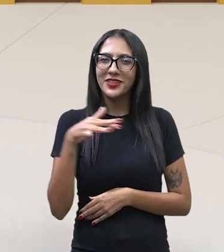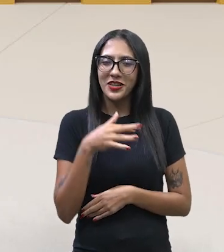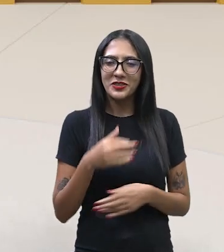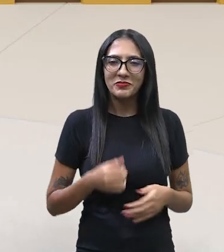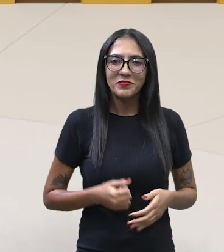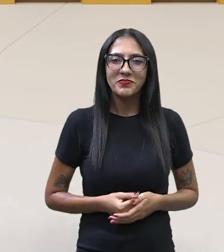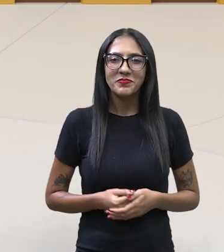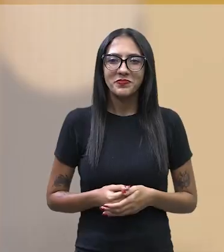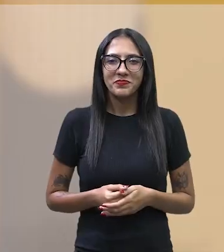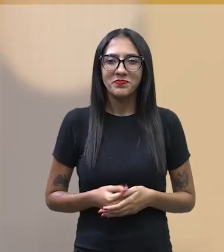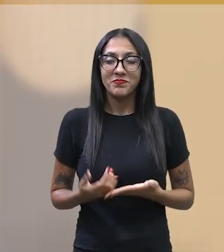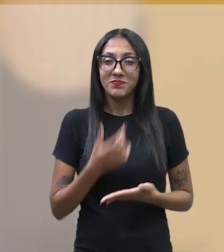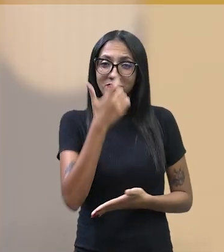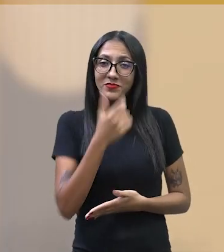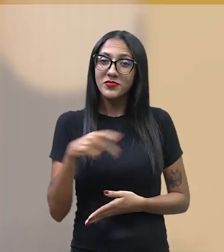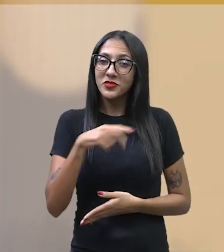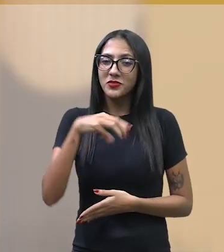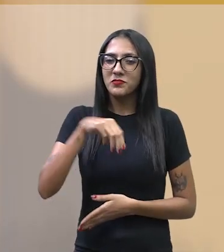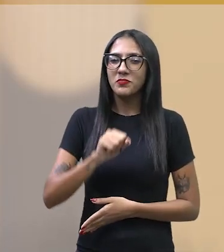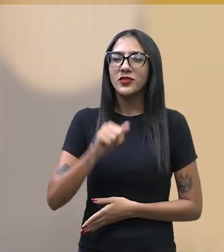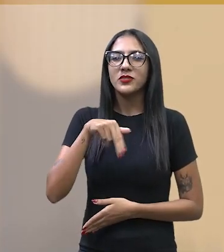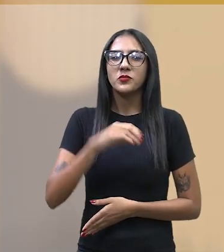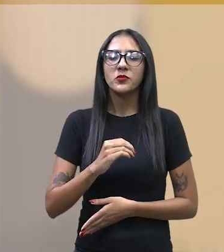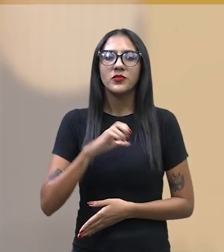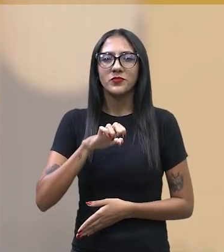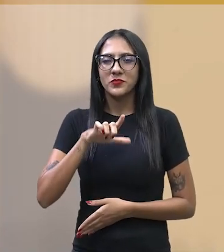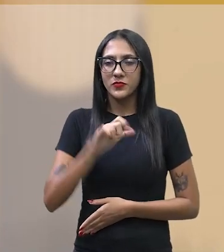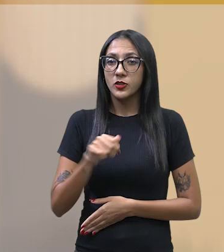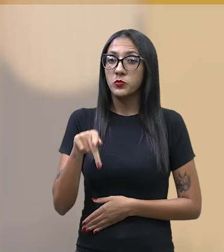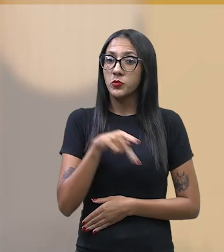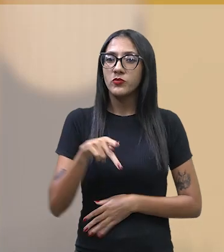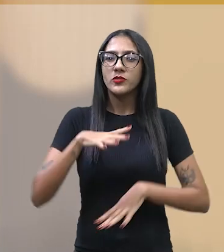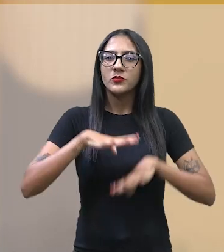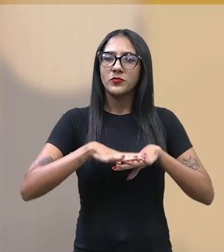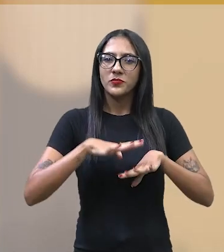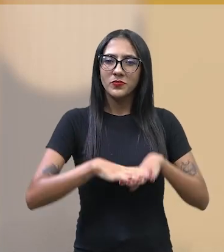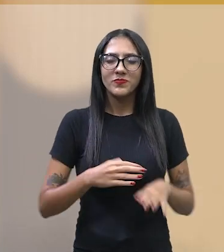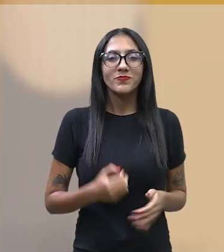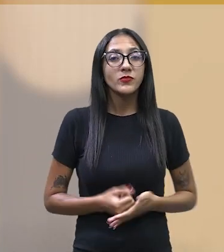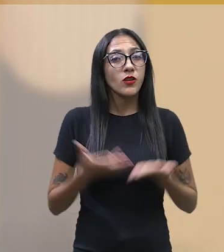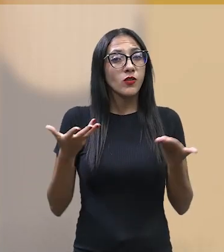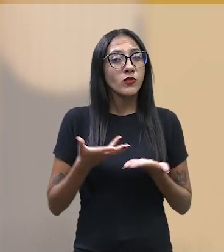Muito obrigada. Eu sou a professora Manuela Franco, de Matemática, e vim aqui